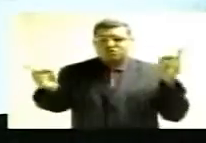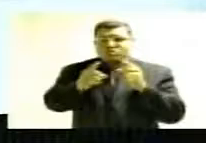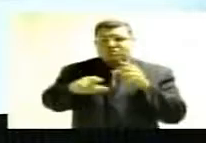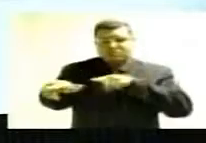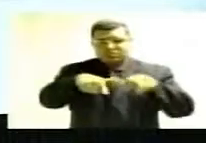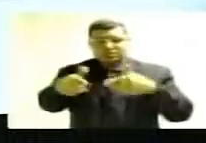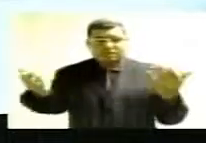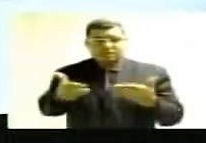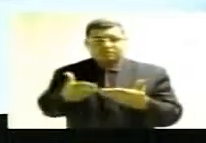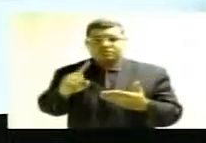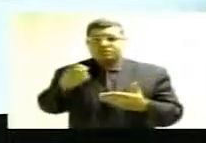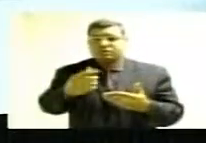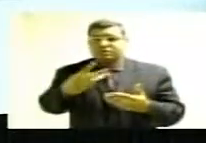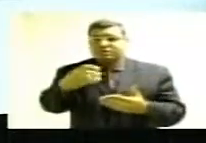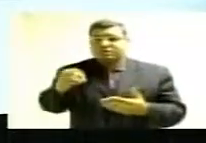da economia,